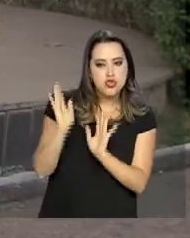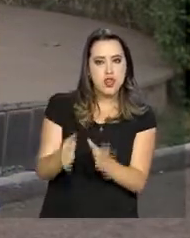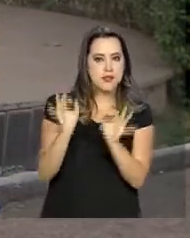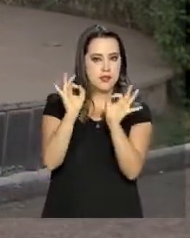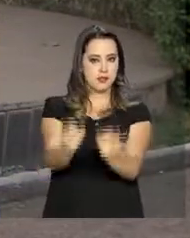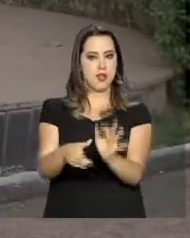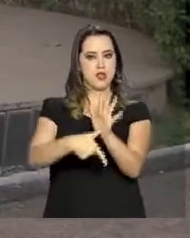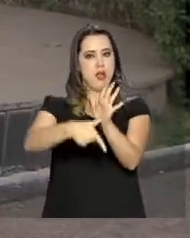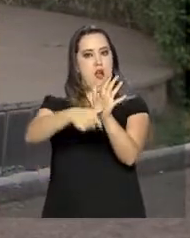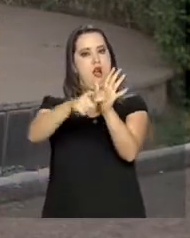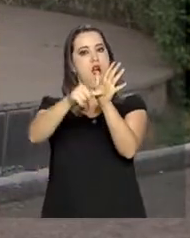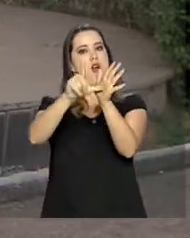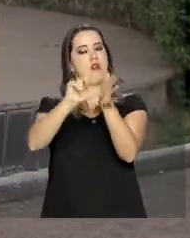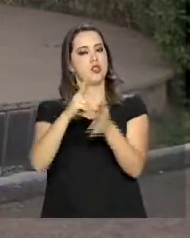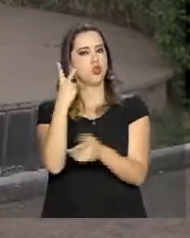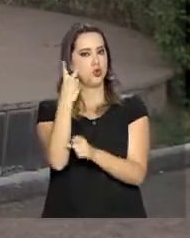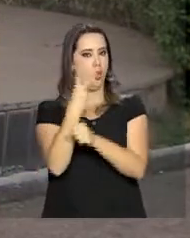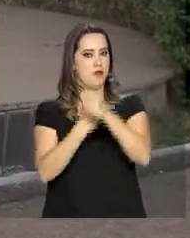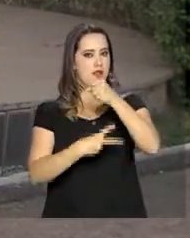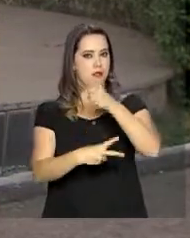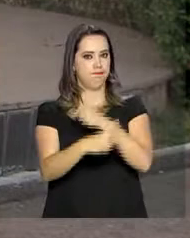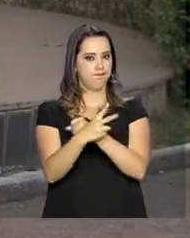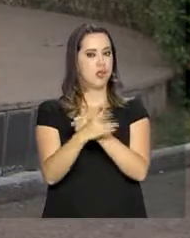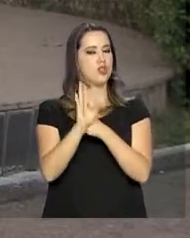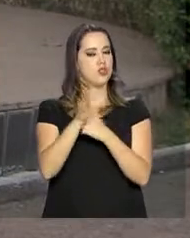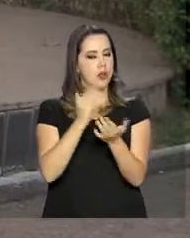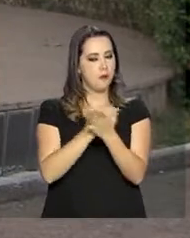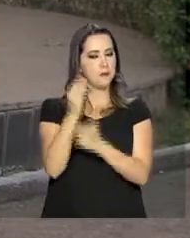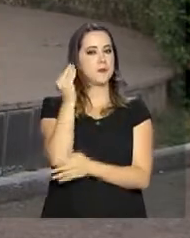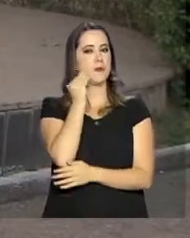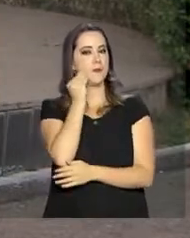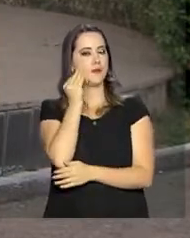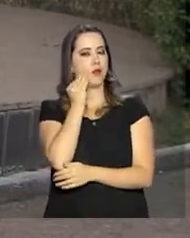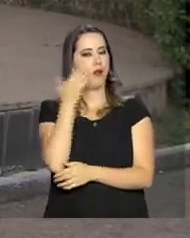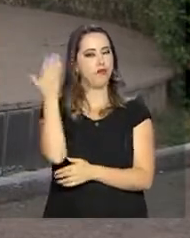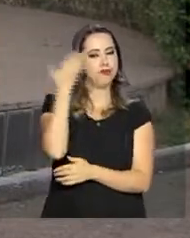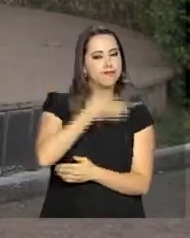muito tempo antes, assim, 2 anos antes, já começa a fazer os testes para que tudo ocorra bem.